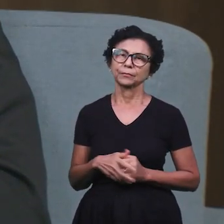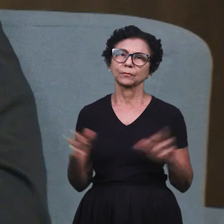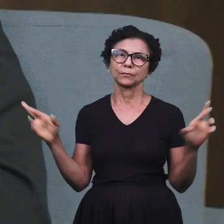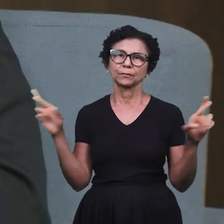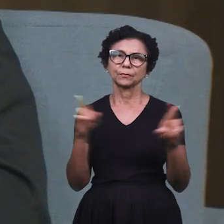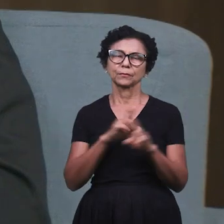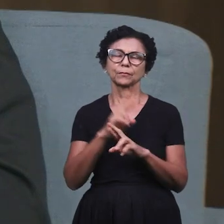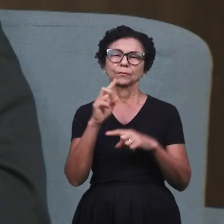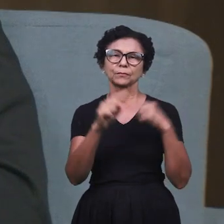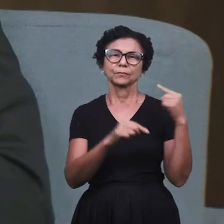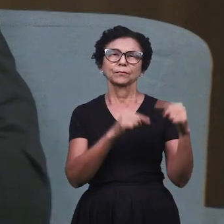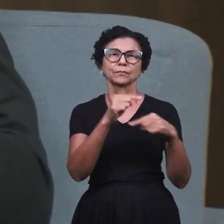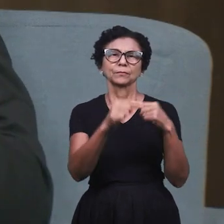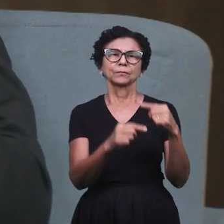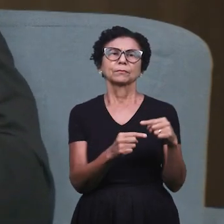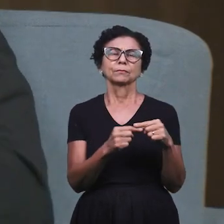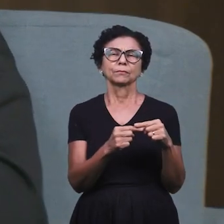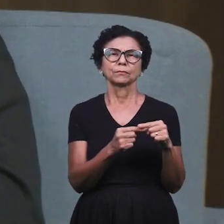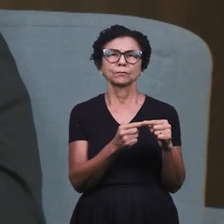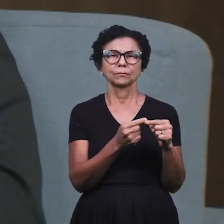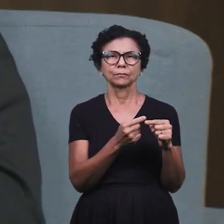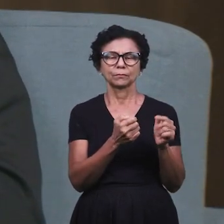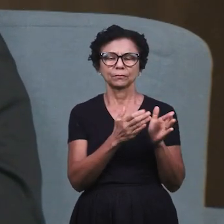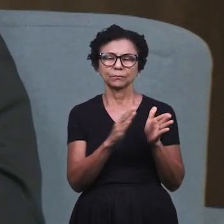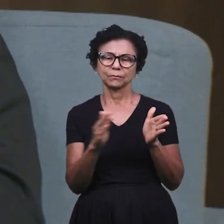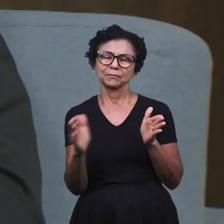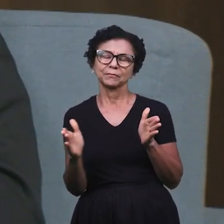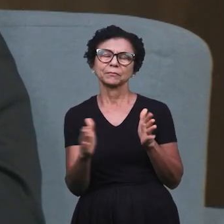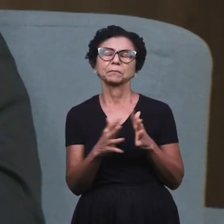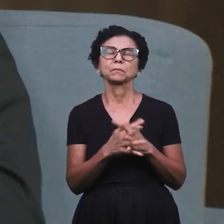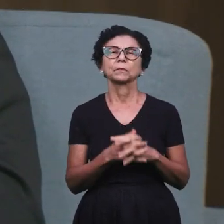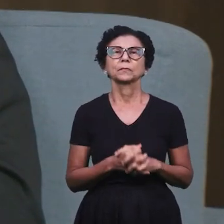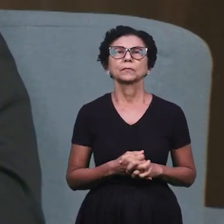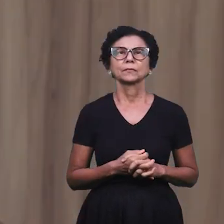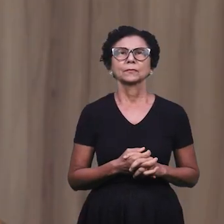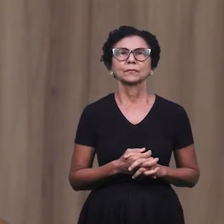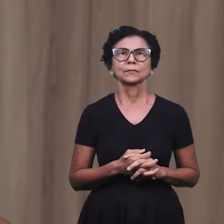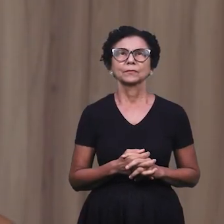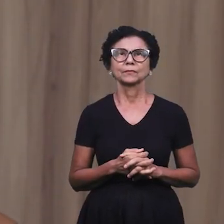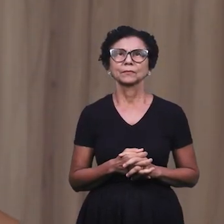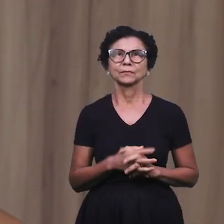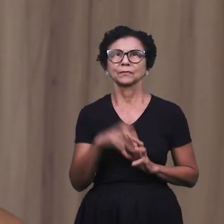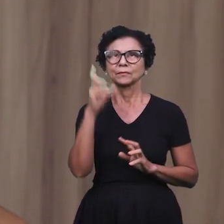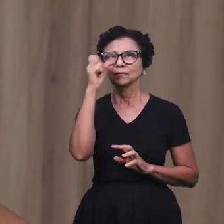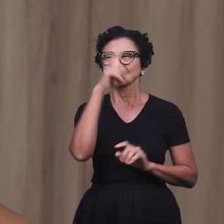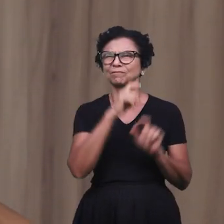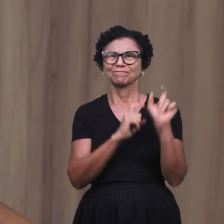intergeracional. Thalita, o que significa isso? Difícil a palavra, né?